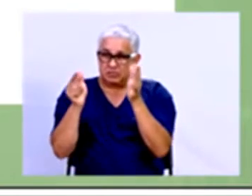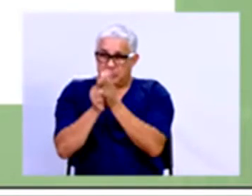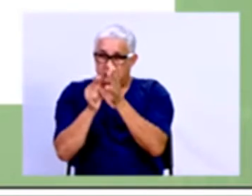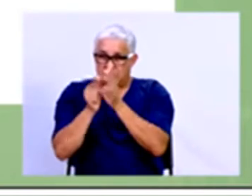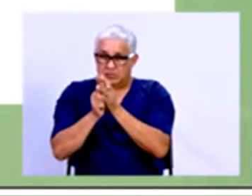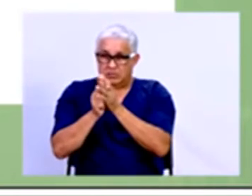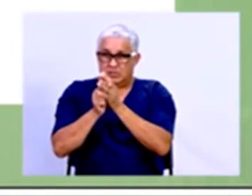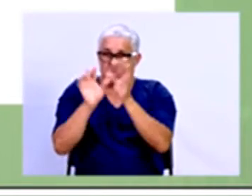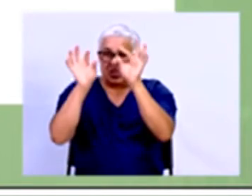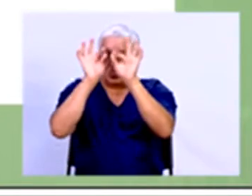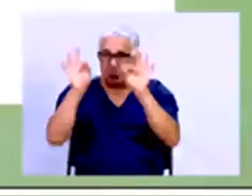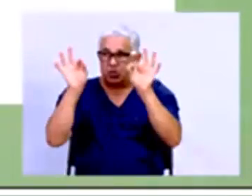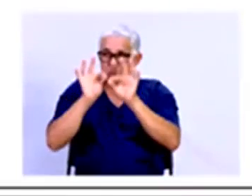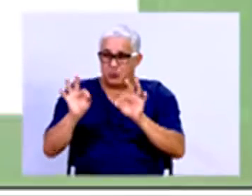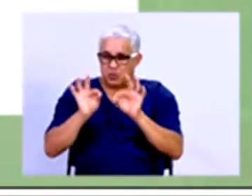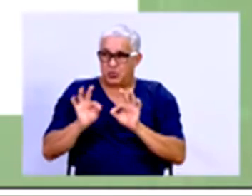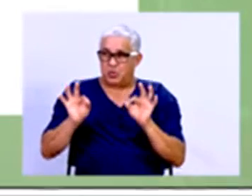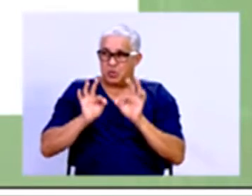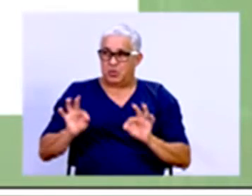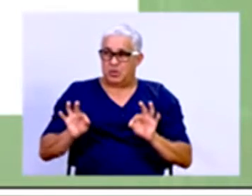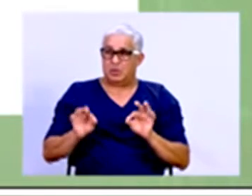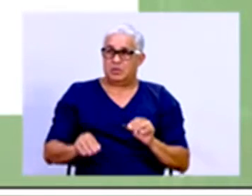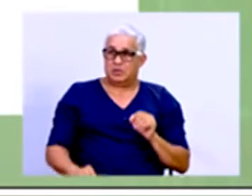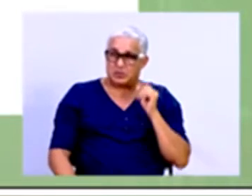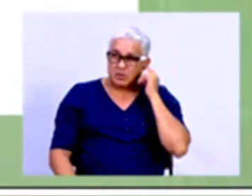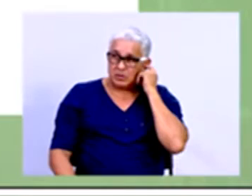né, os dois campos lá do nosso formulário, que é